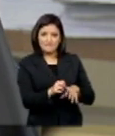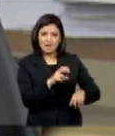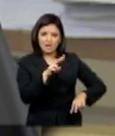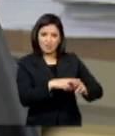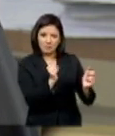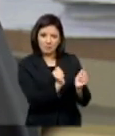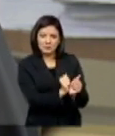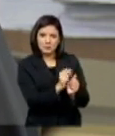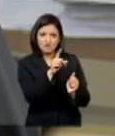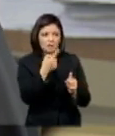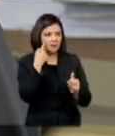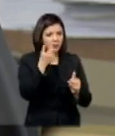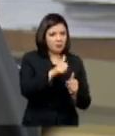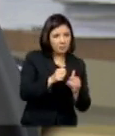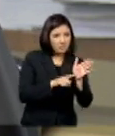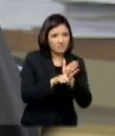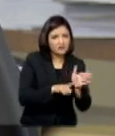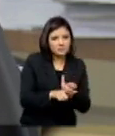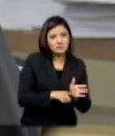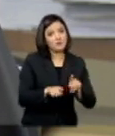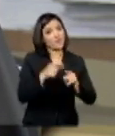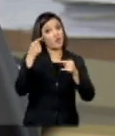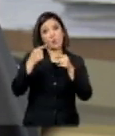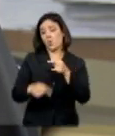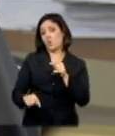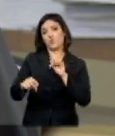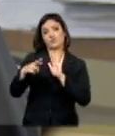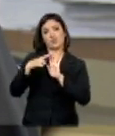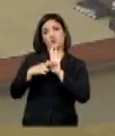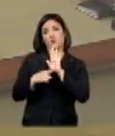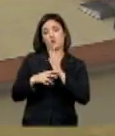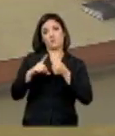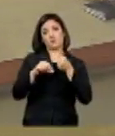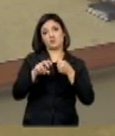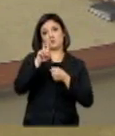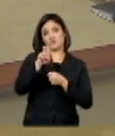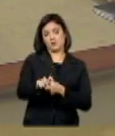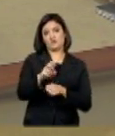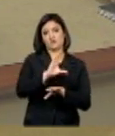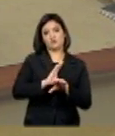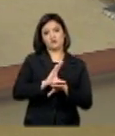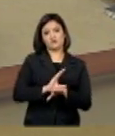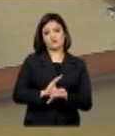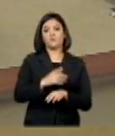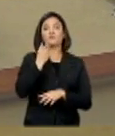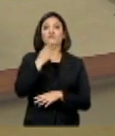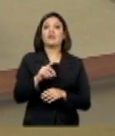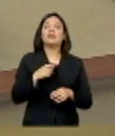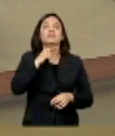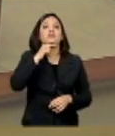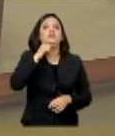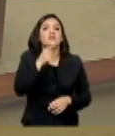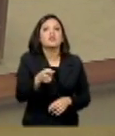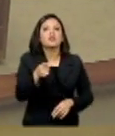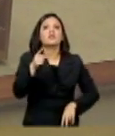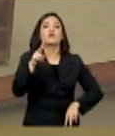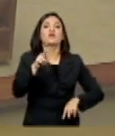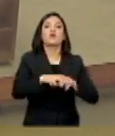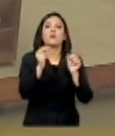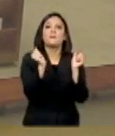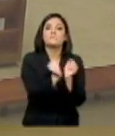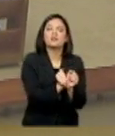do artigo 5º inciso 61 da constituição segundo o qual ninguém será preso senão em flagrante delito